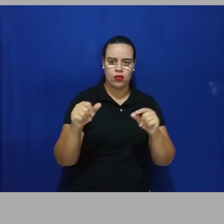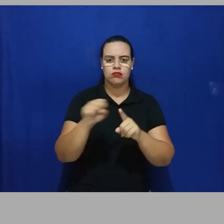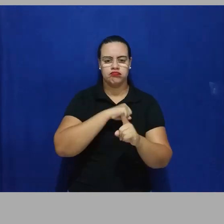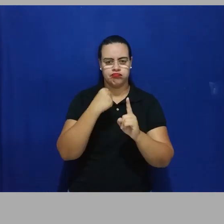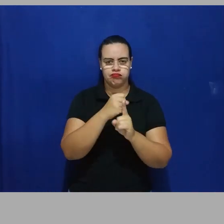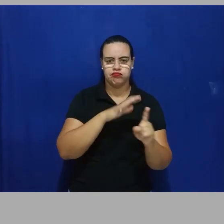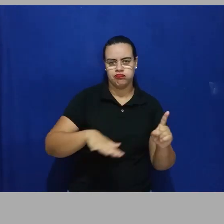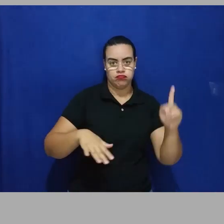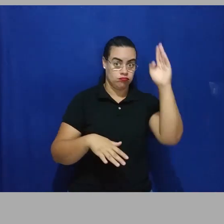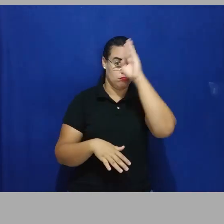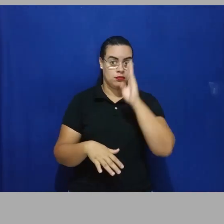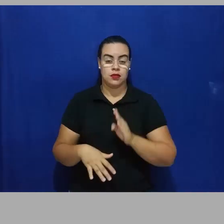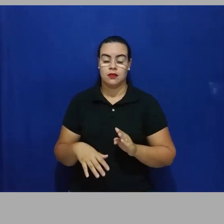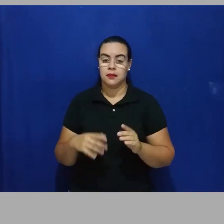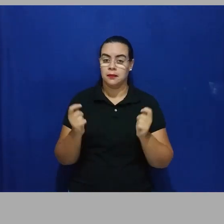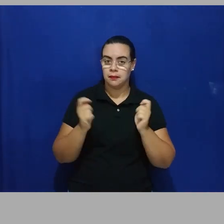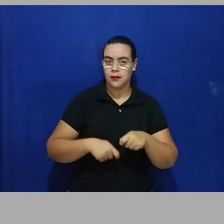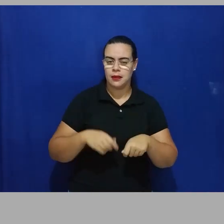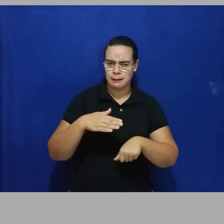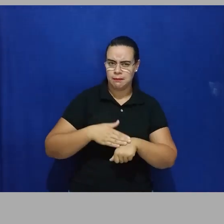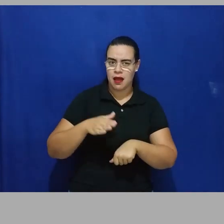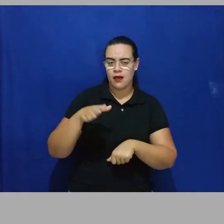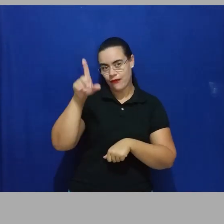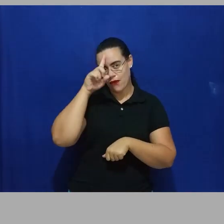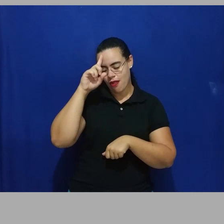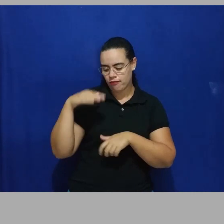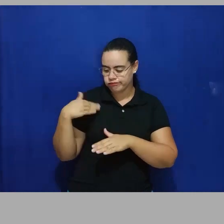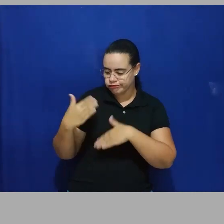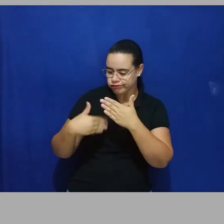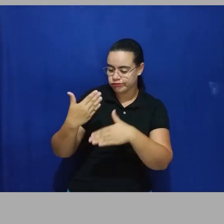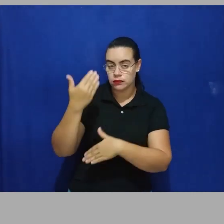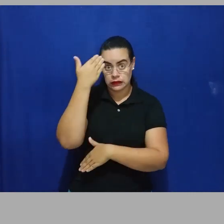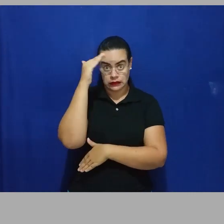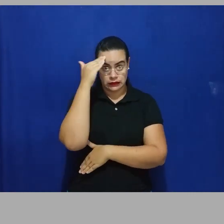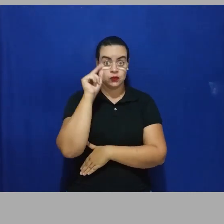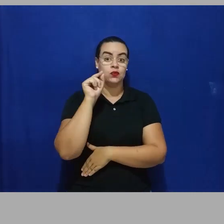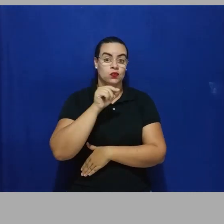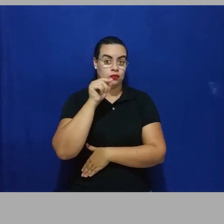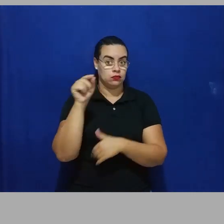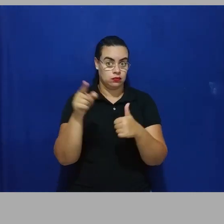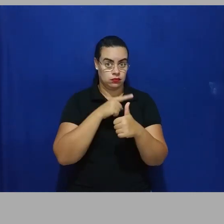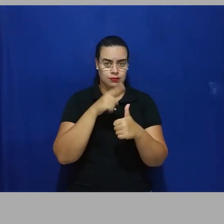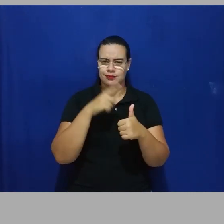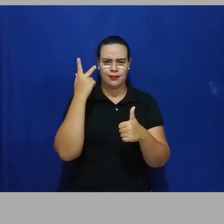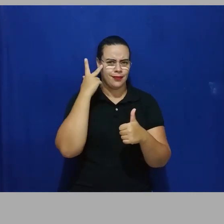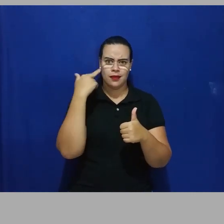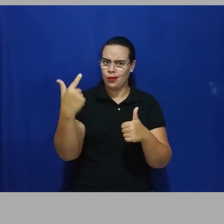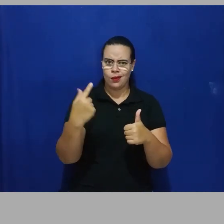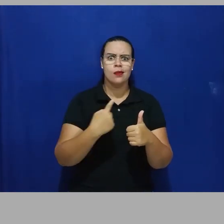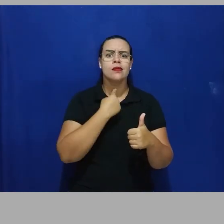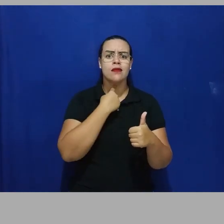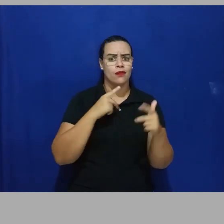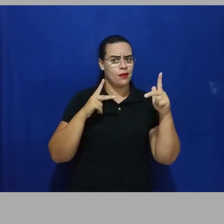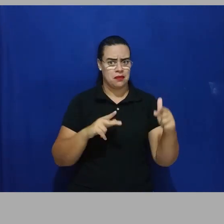sociedade brasileira para que possa, cada dia mais, compreender que, primeiro, é